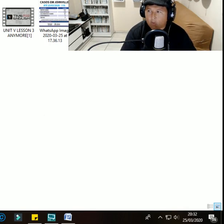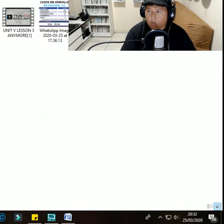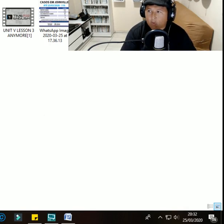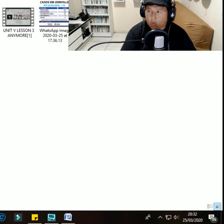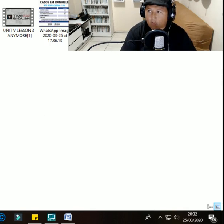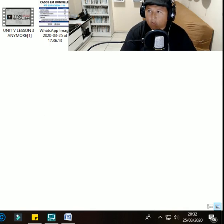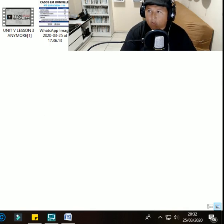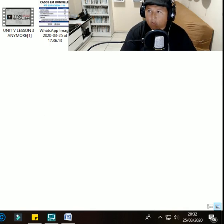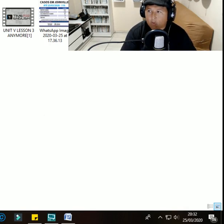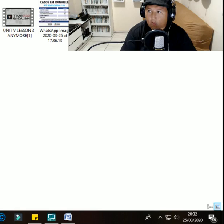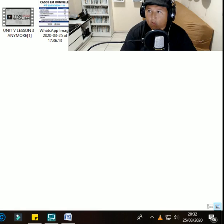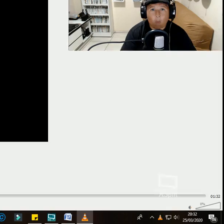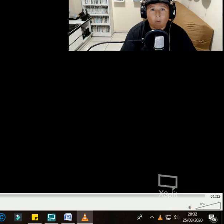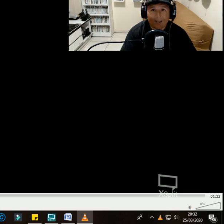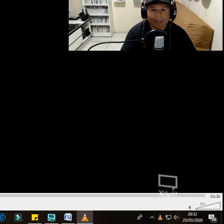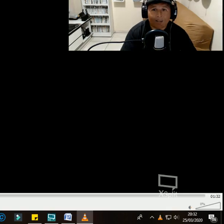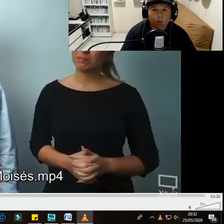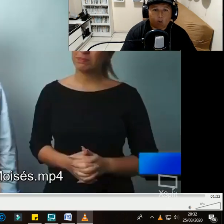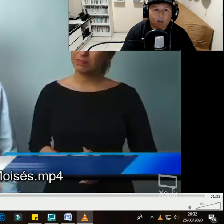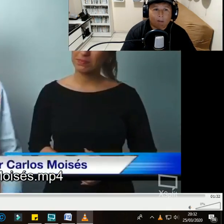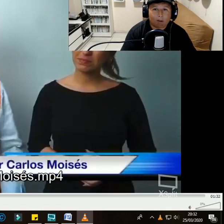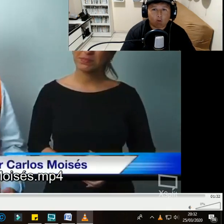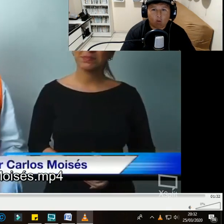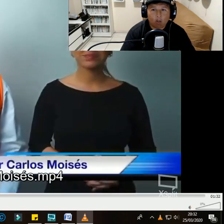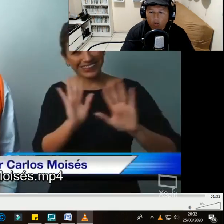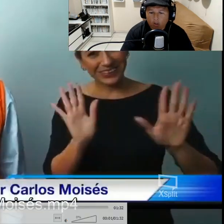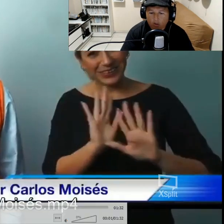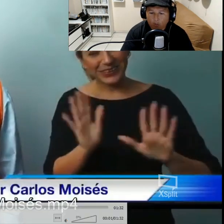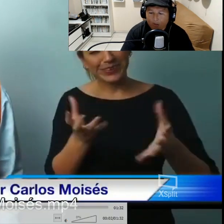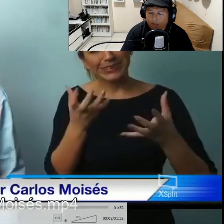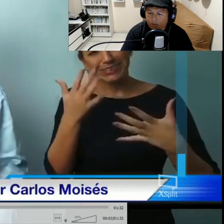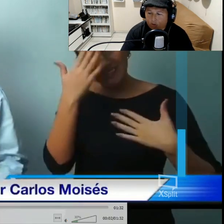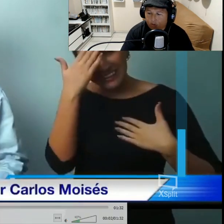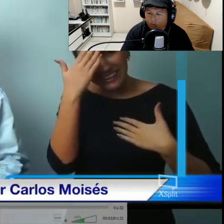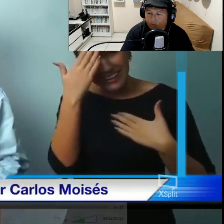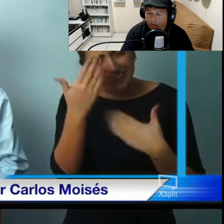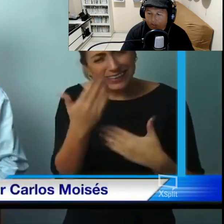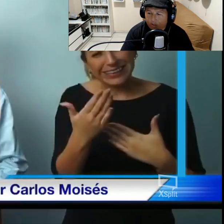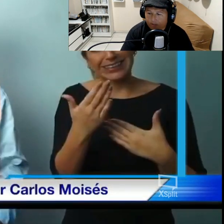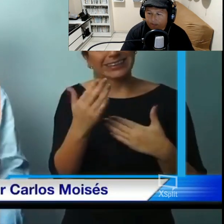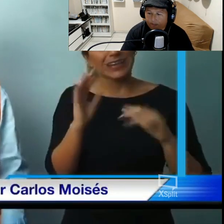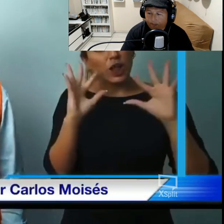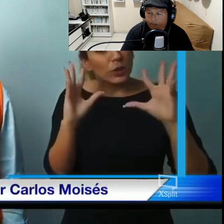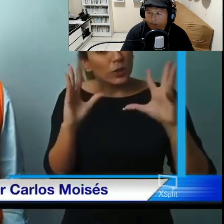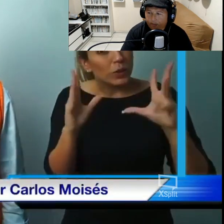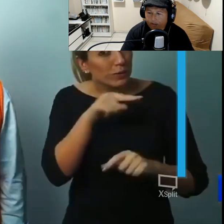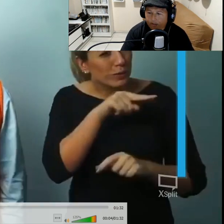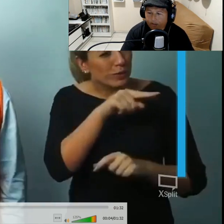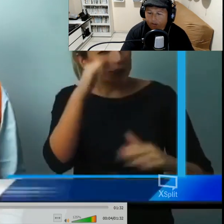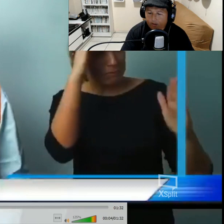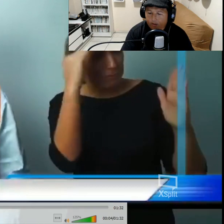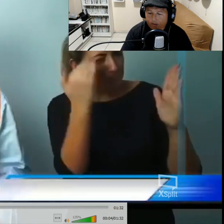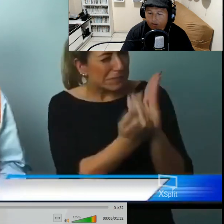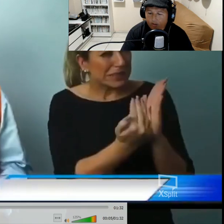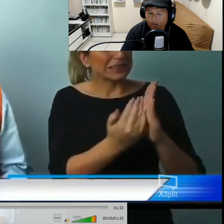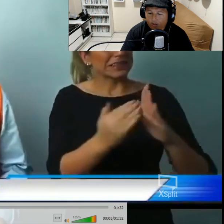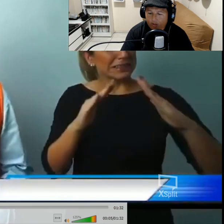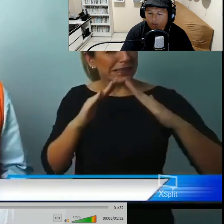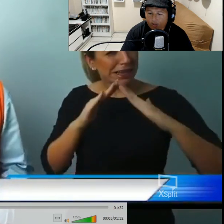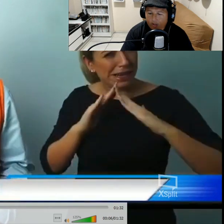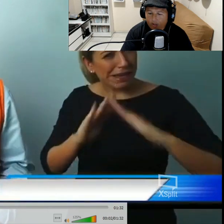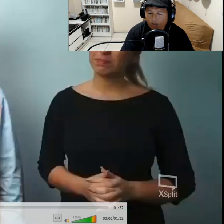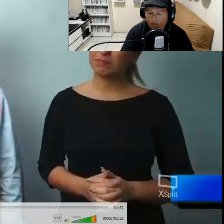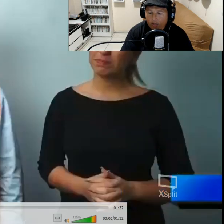quando, na terça-noite, ele baixou. Opa, deixa eu ouvir ele aqui. Você vê que ele falou praticamente a mesma coisa. Estão atendendo